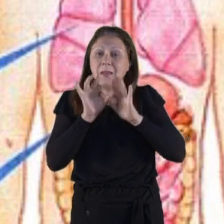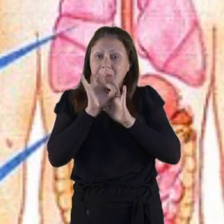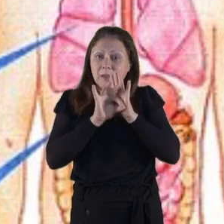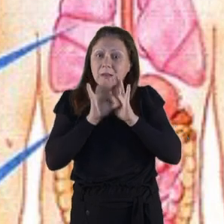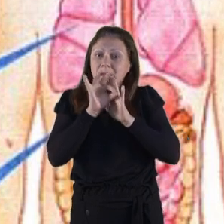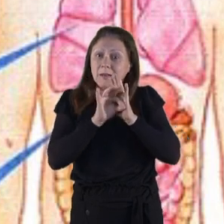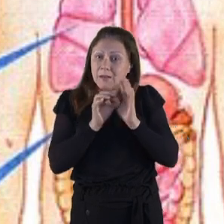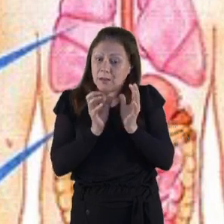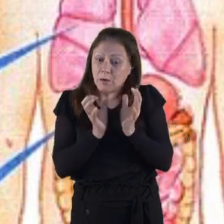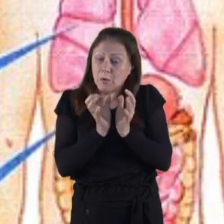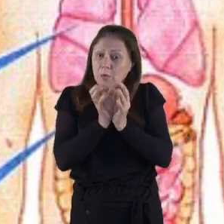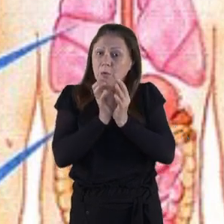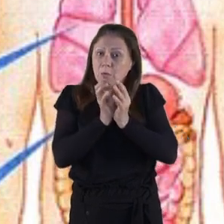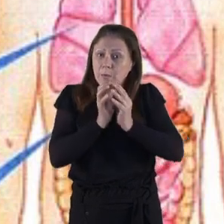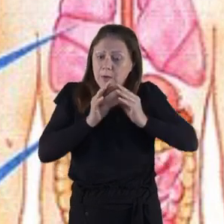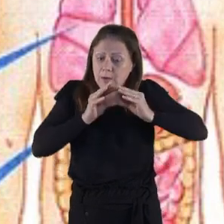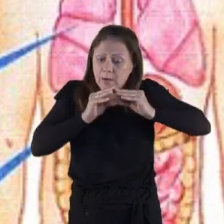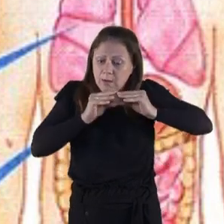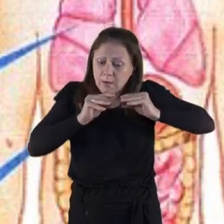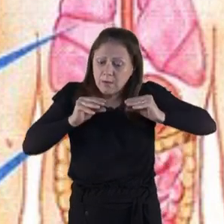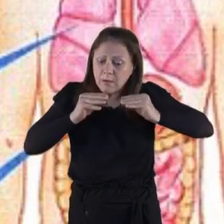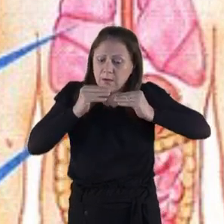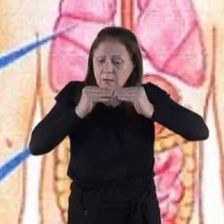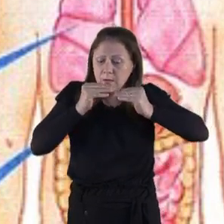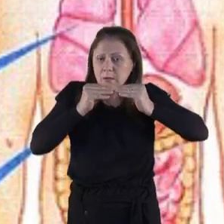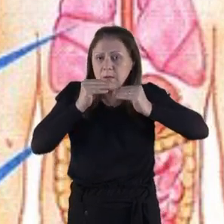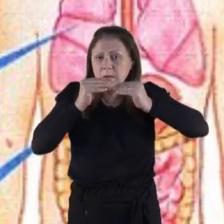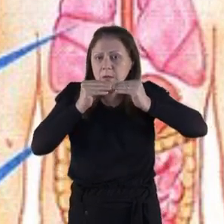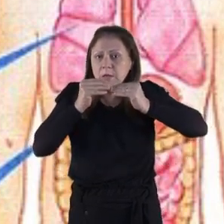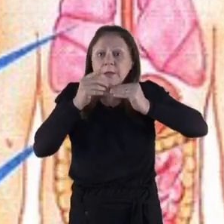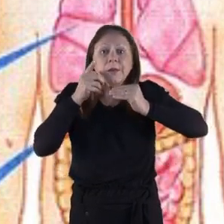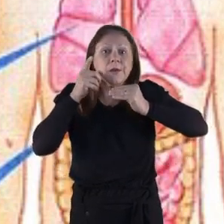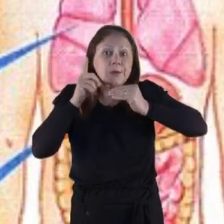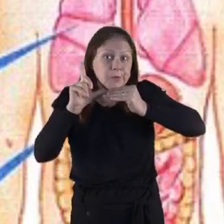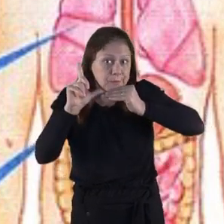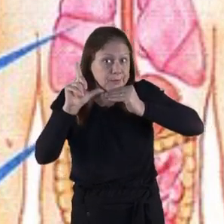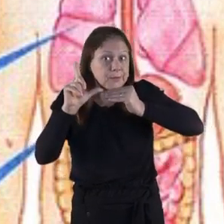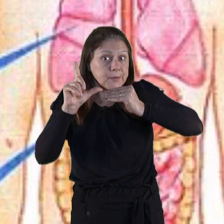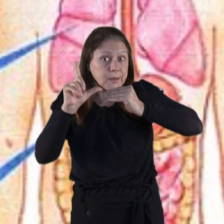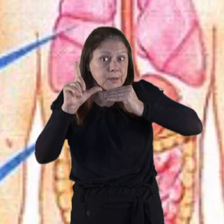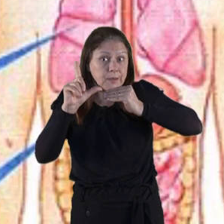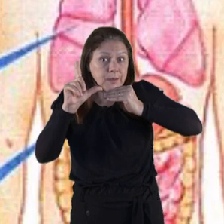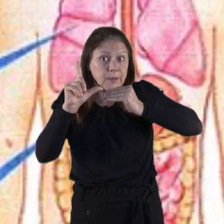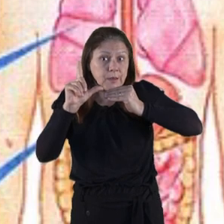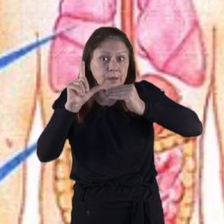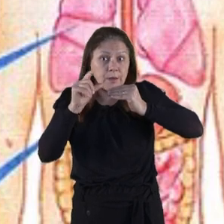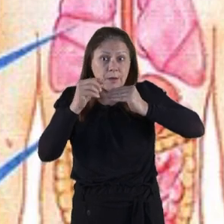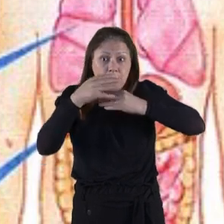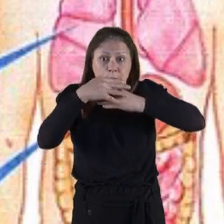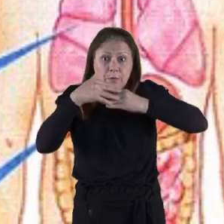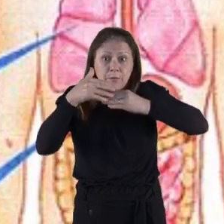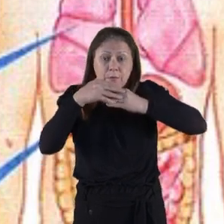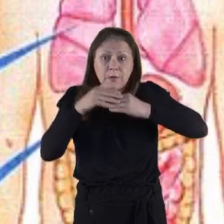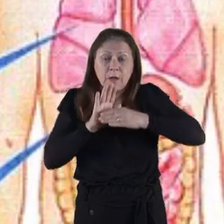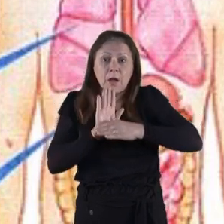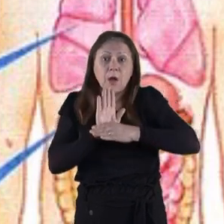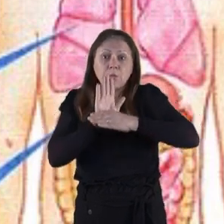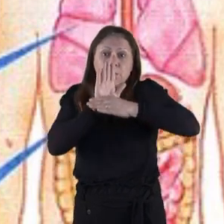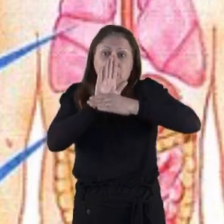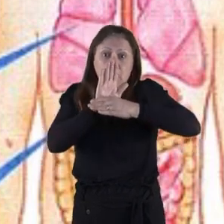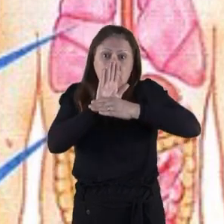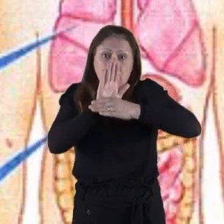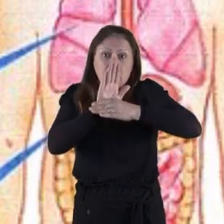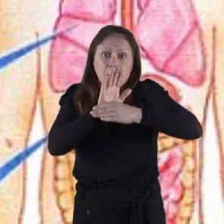Que essas células se agrupam de uma forma estratificada e elas conseguem formar um tecido que vai ajudar no